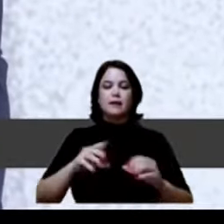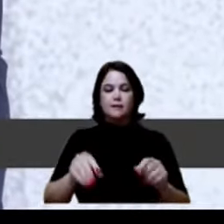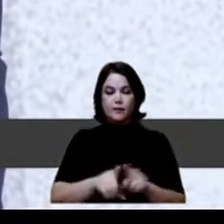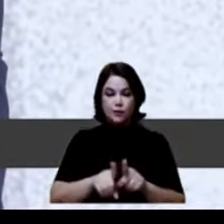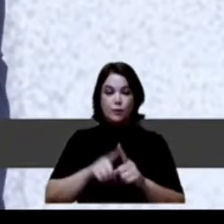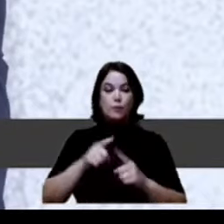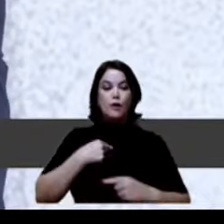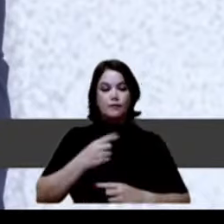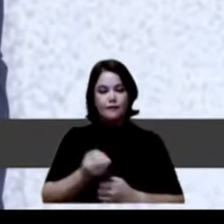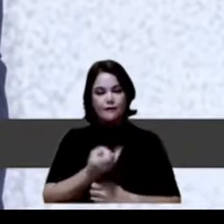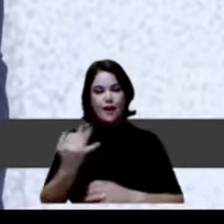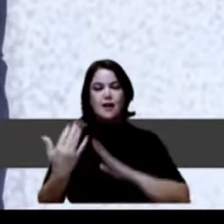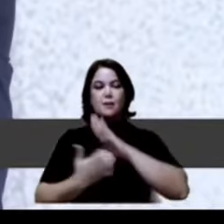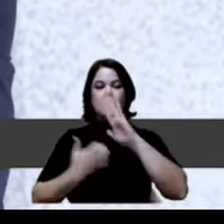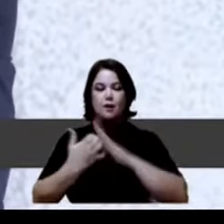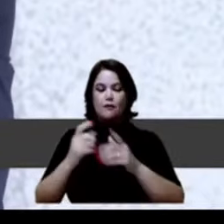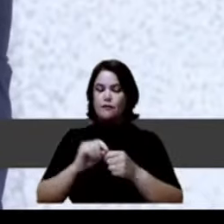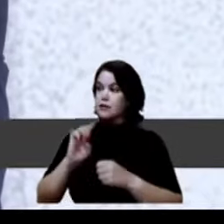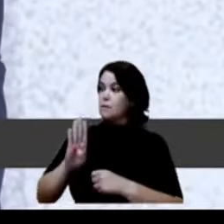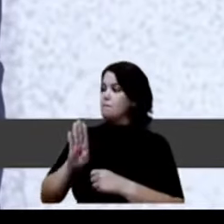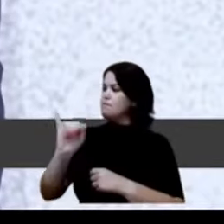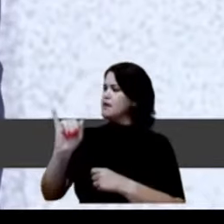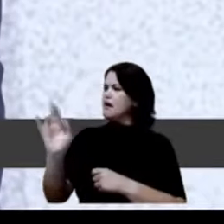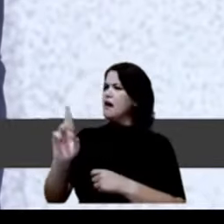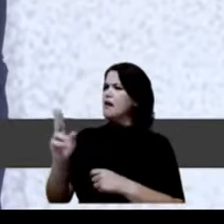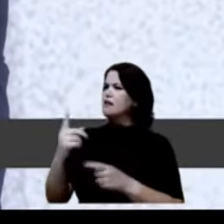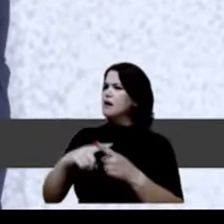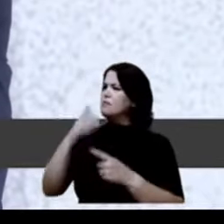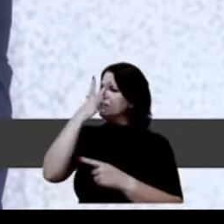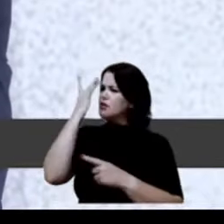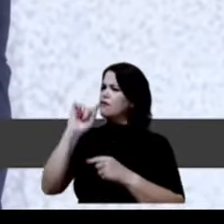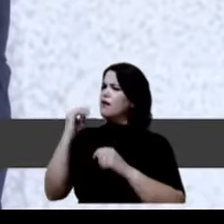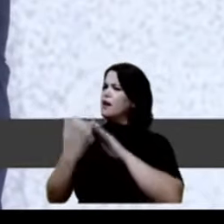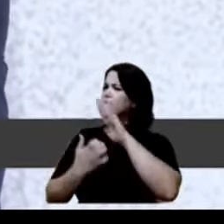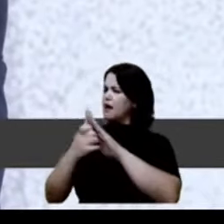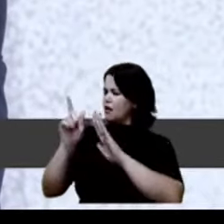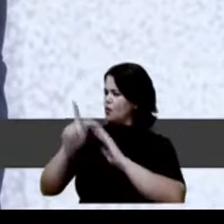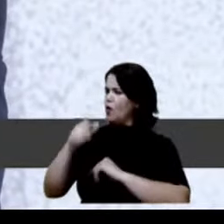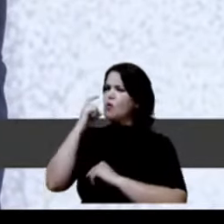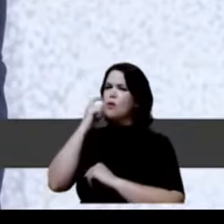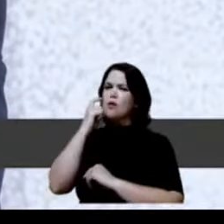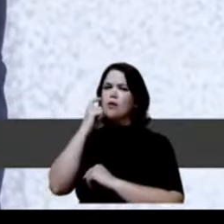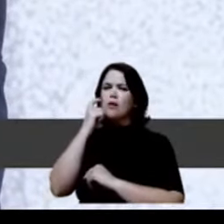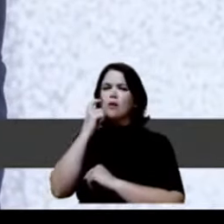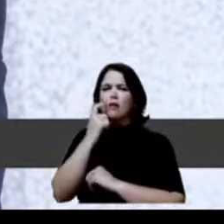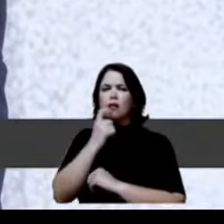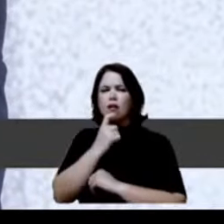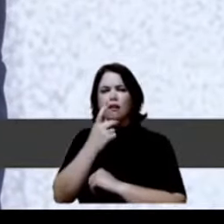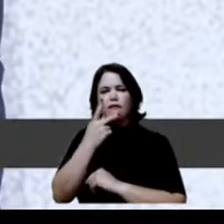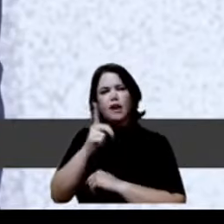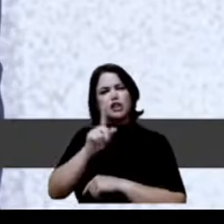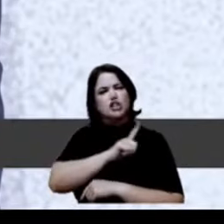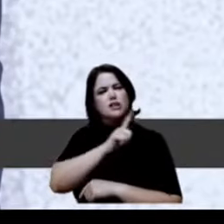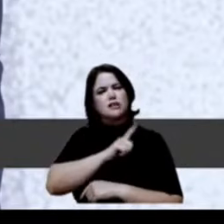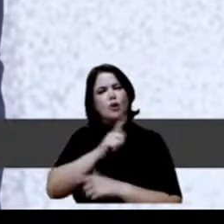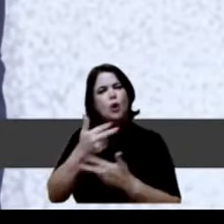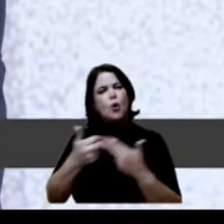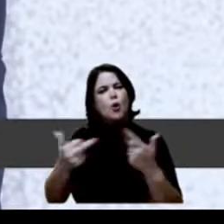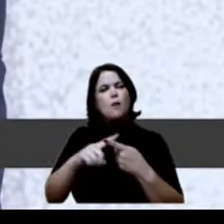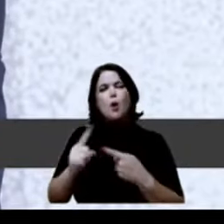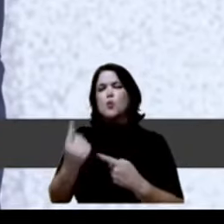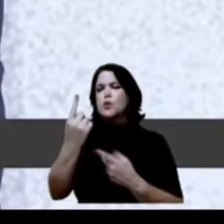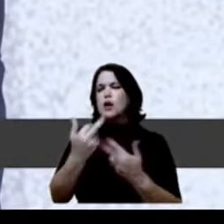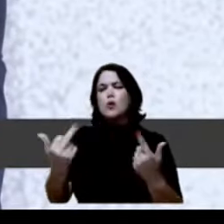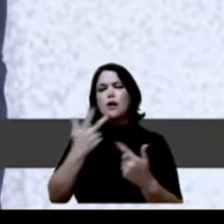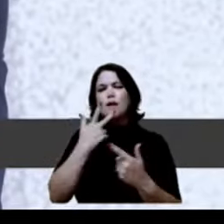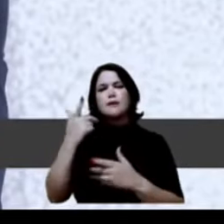valem bilhões de reais. Como que um cara que se diz empresário como Ricardo Nunes fala que faz gestão de alguma coisa, se a única coisa que ele recebe nessa empresa é